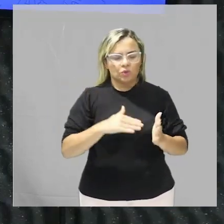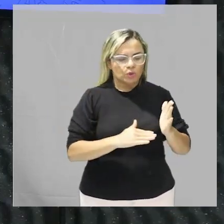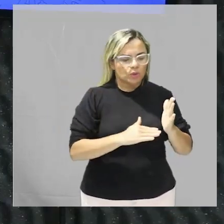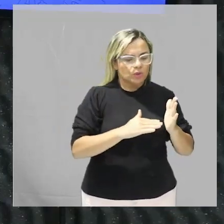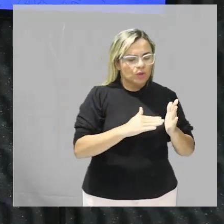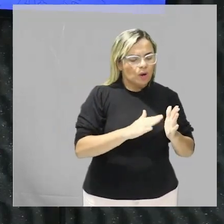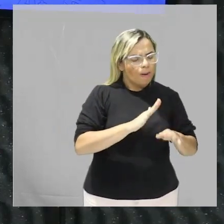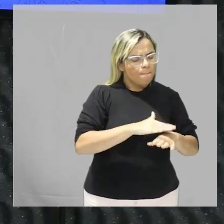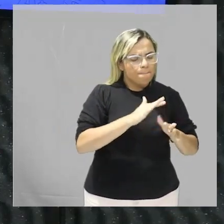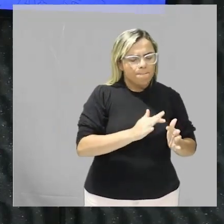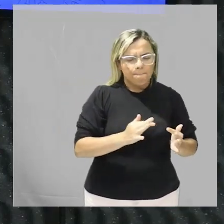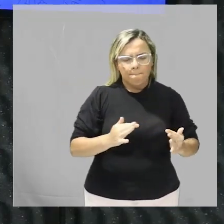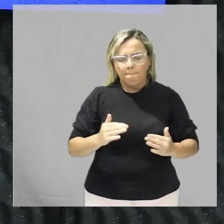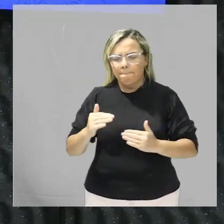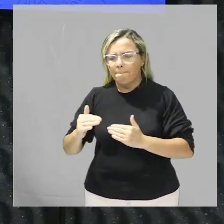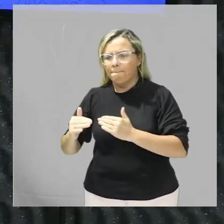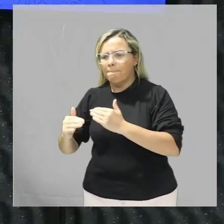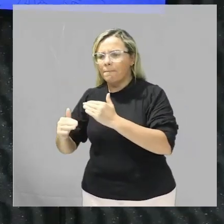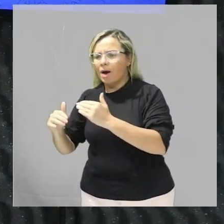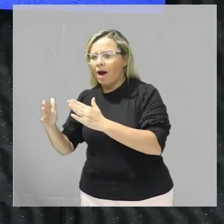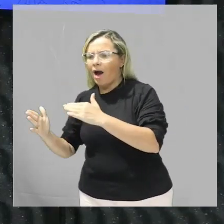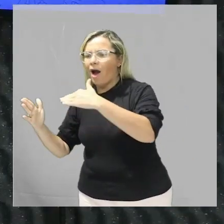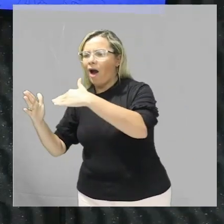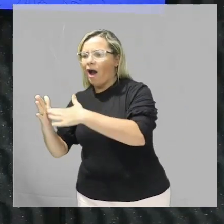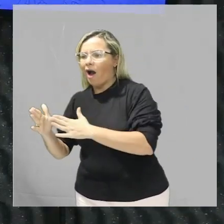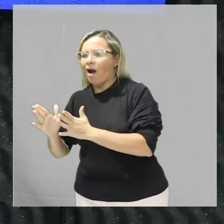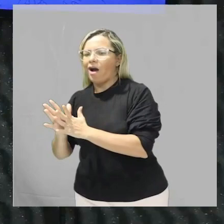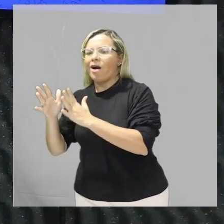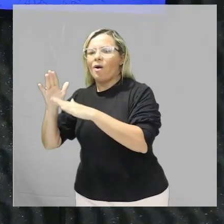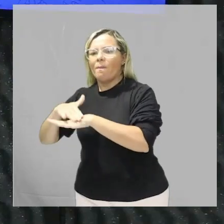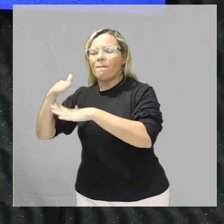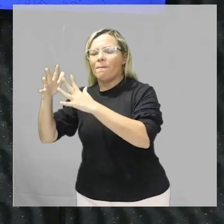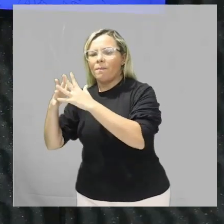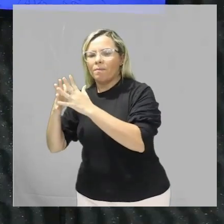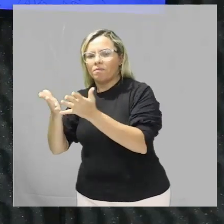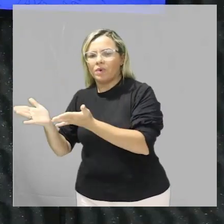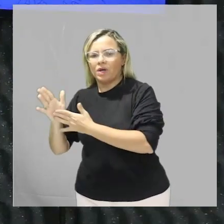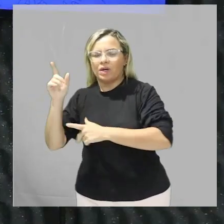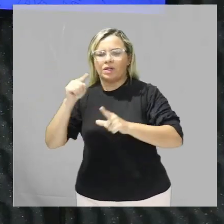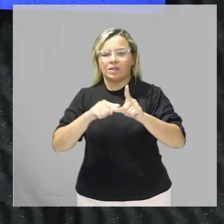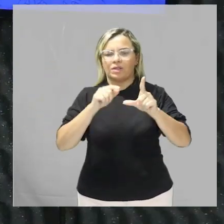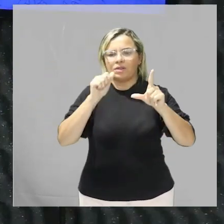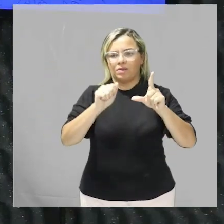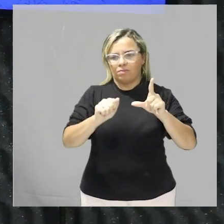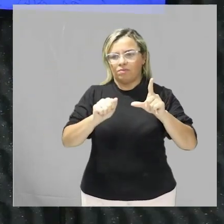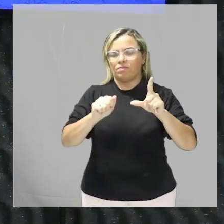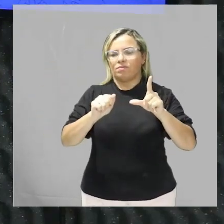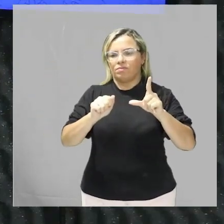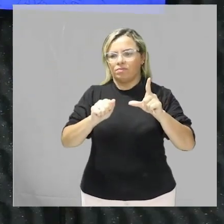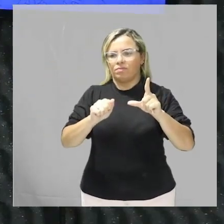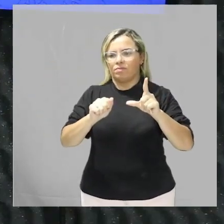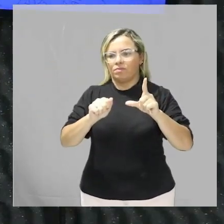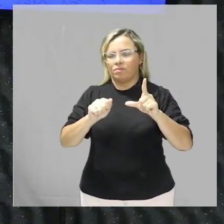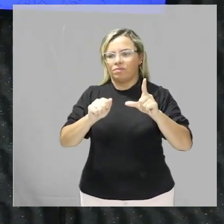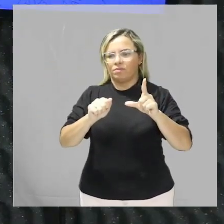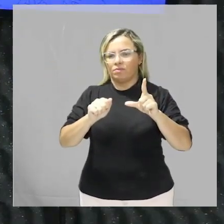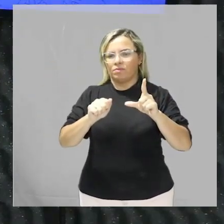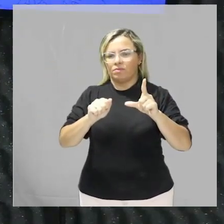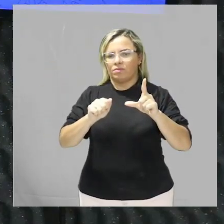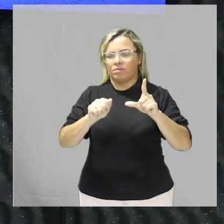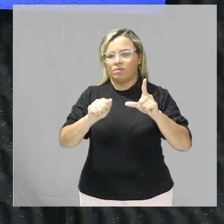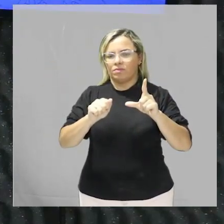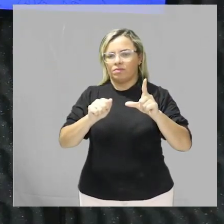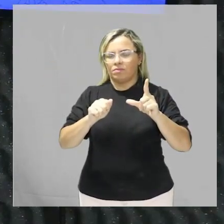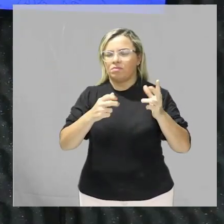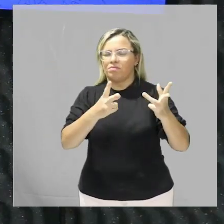simples até o mais complexo. A letra A diz que é ecossistema, comunidade, população, biosfera e organismo.